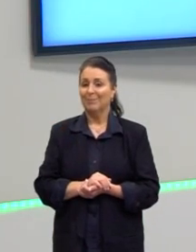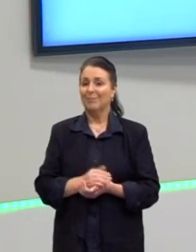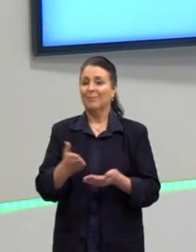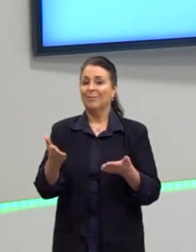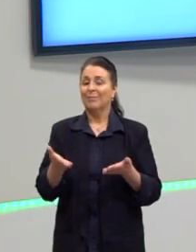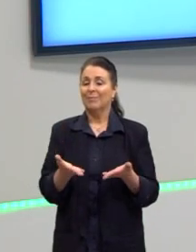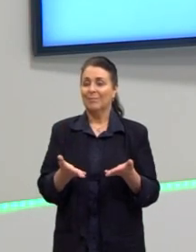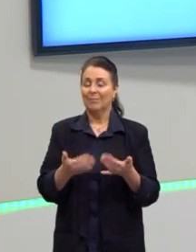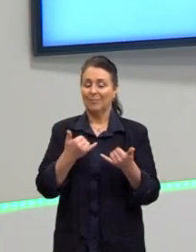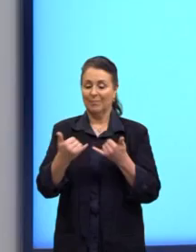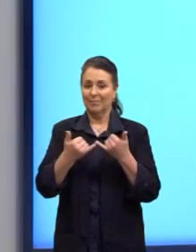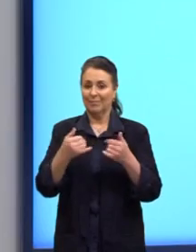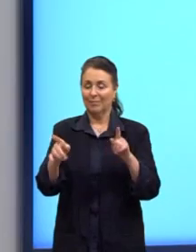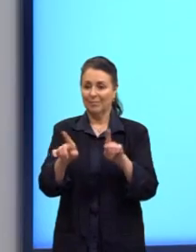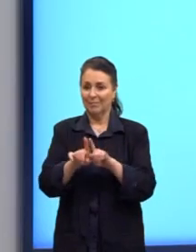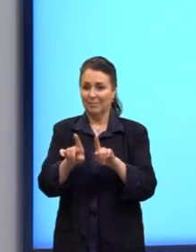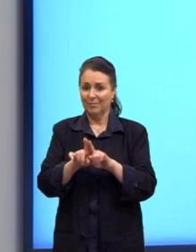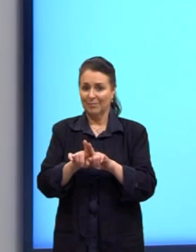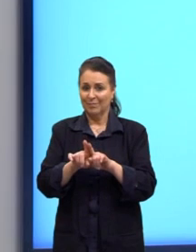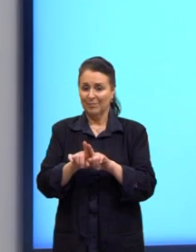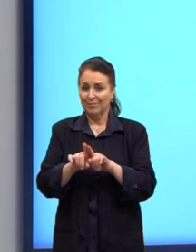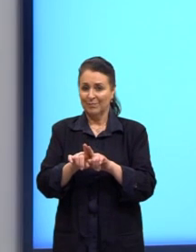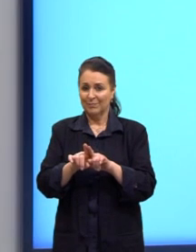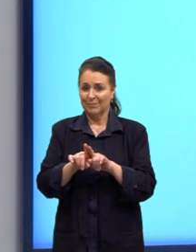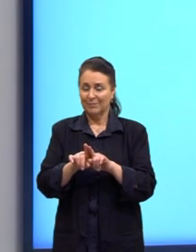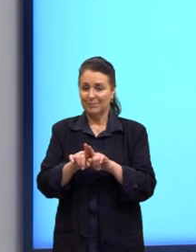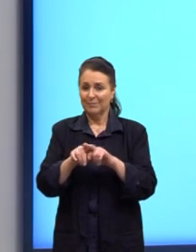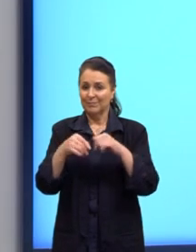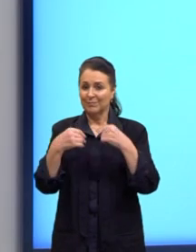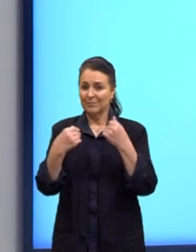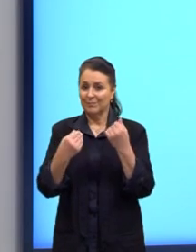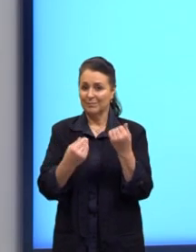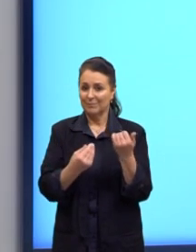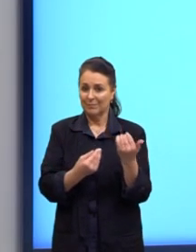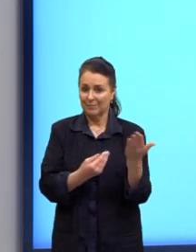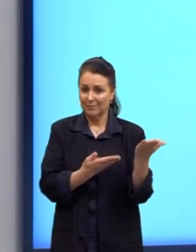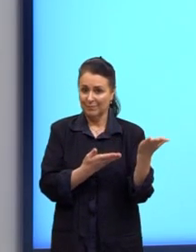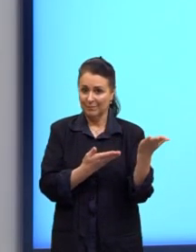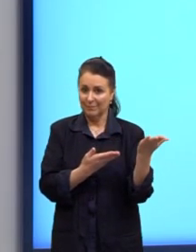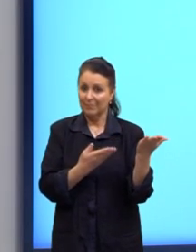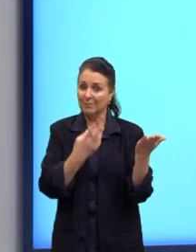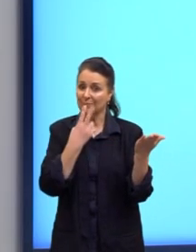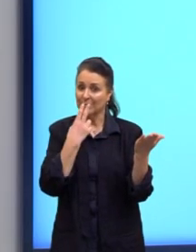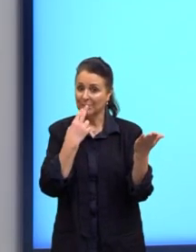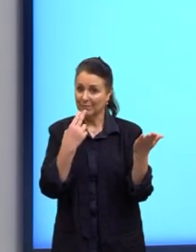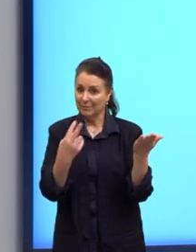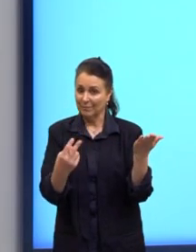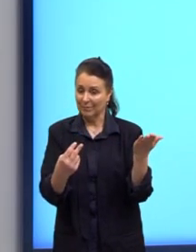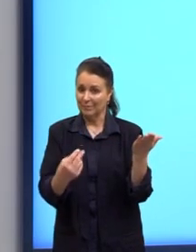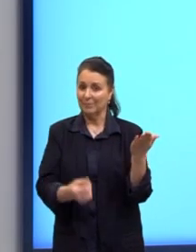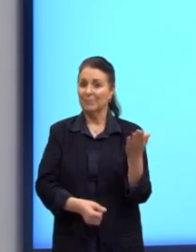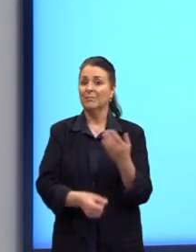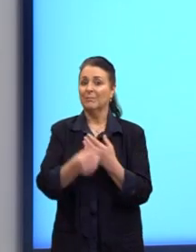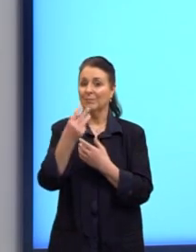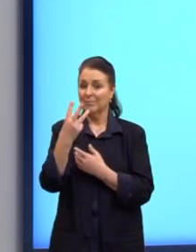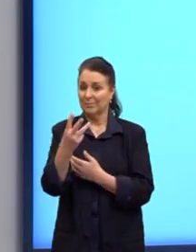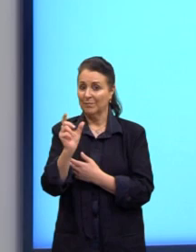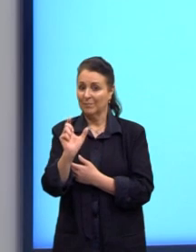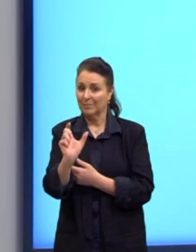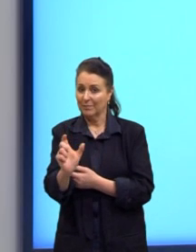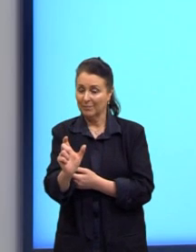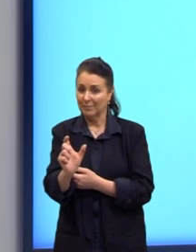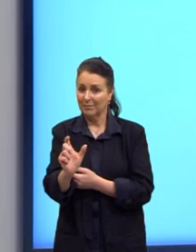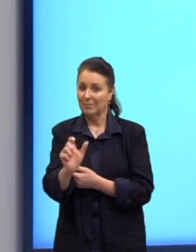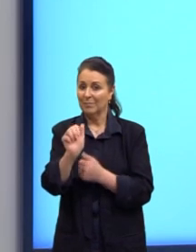aqui um outro exemplo também do get out of né que é o outro freezer de três palavras ó o advérbio que